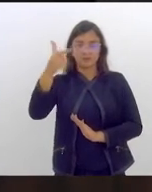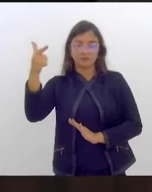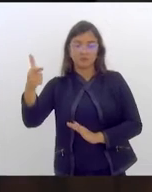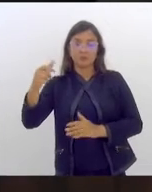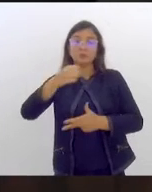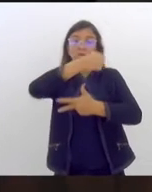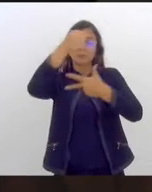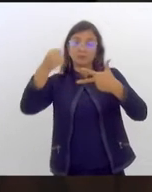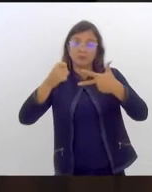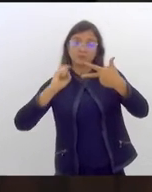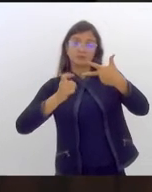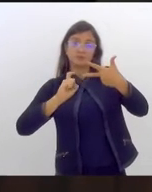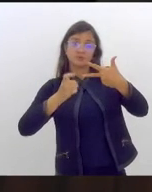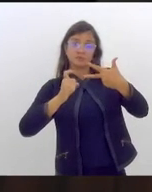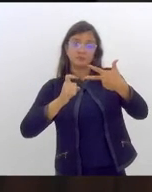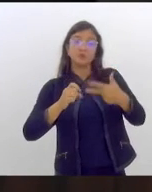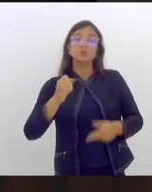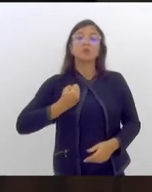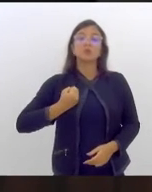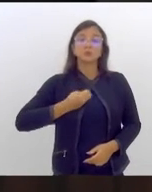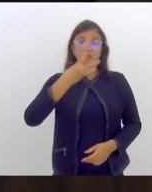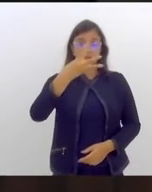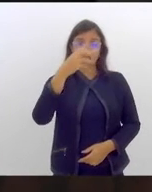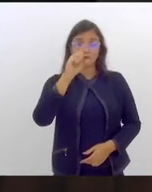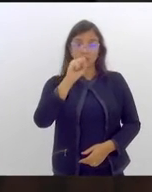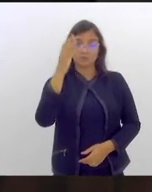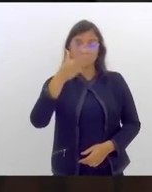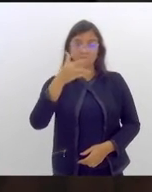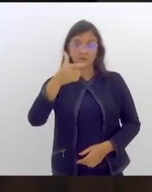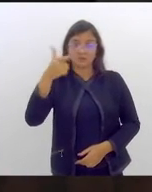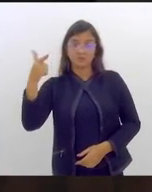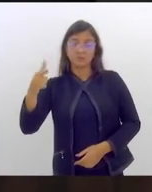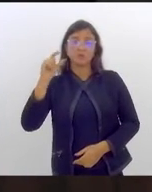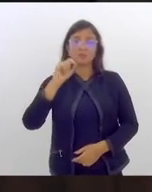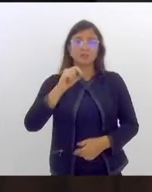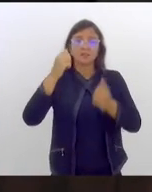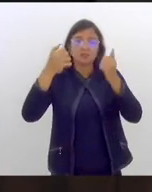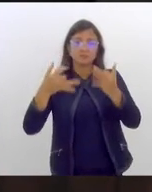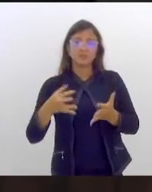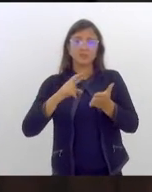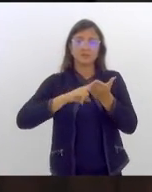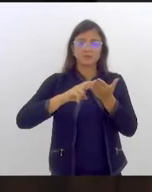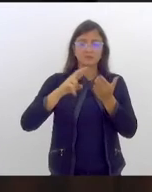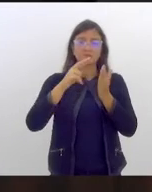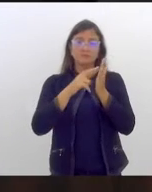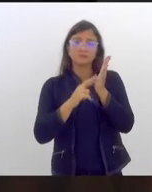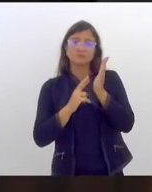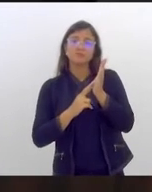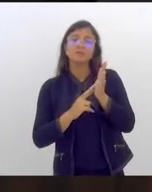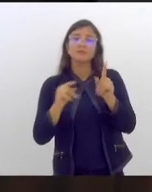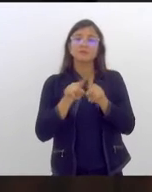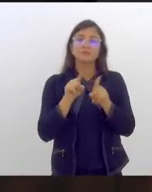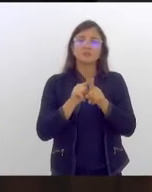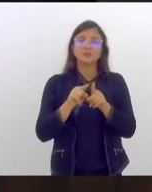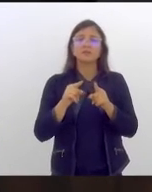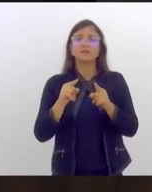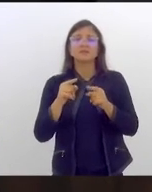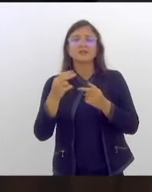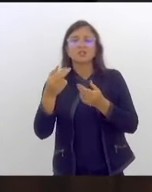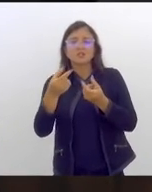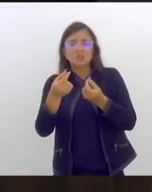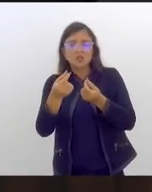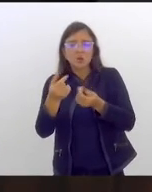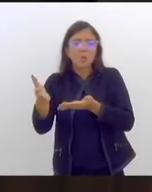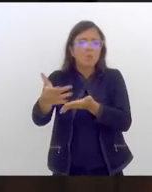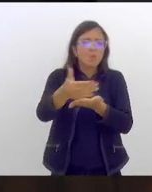Executivo número 38 de 22 que estima a receita e fixa despesa do Estado do Rio de Janeiro para o exercício financeiro de